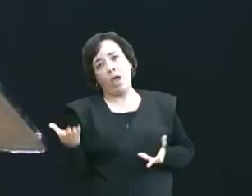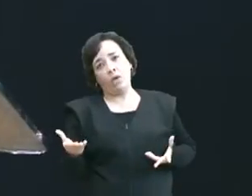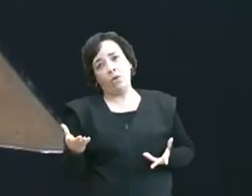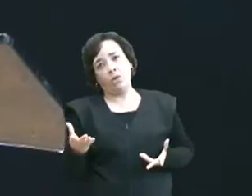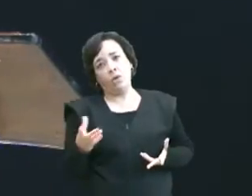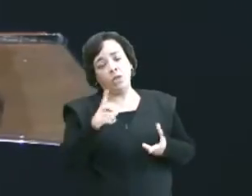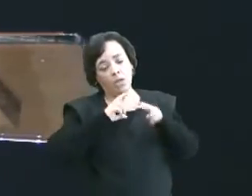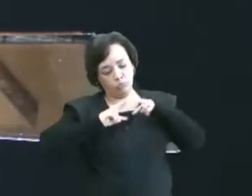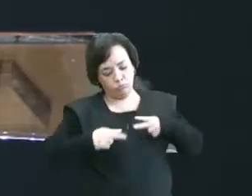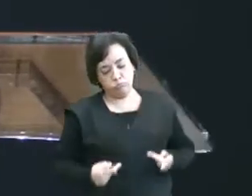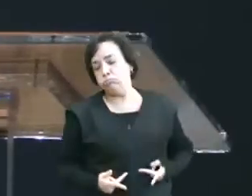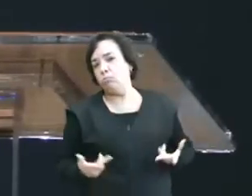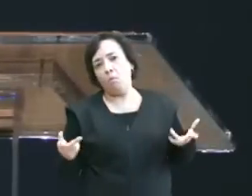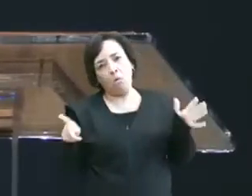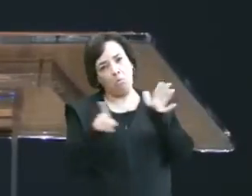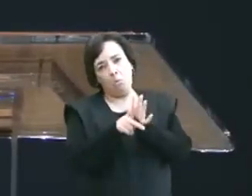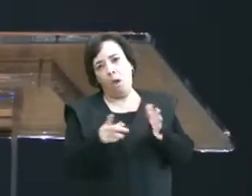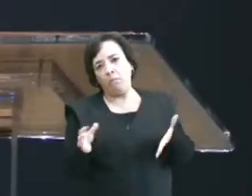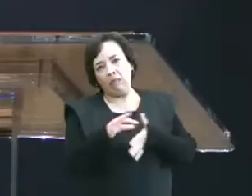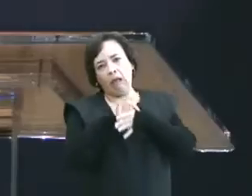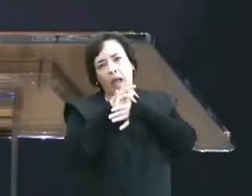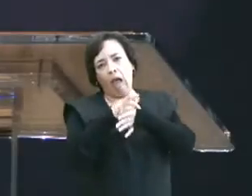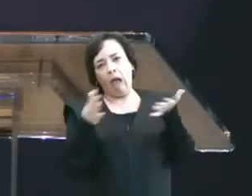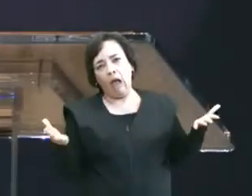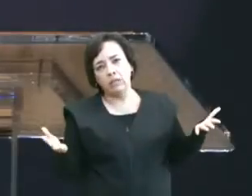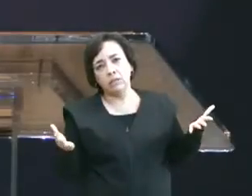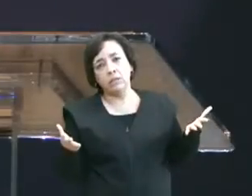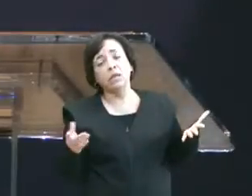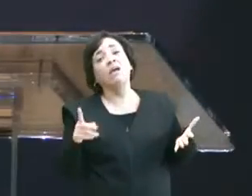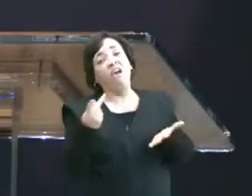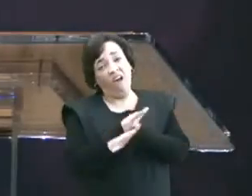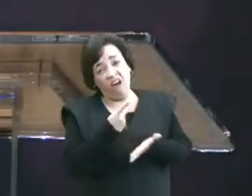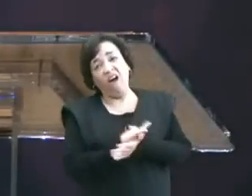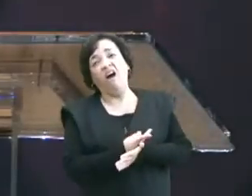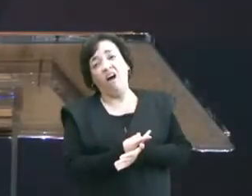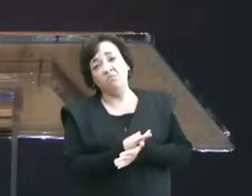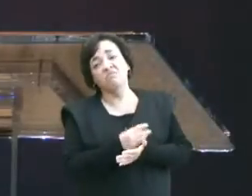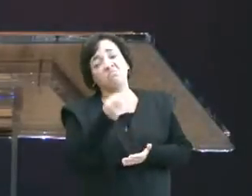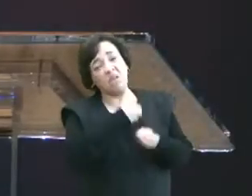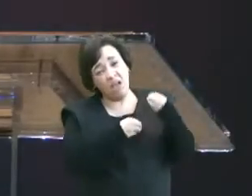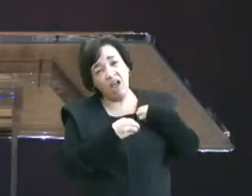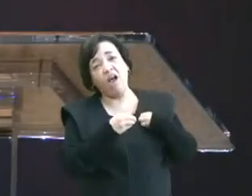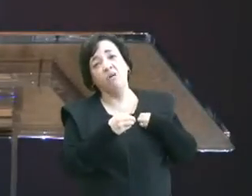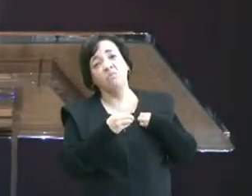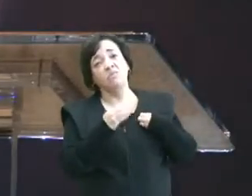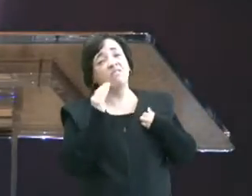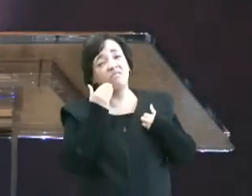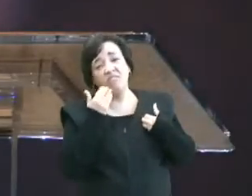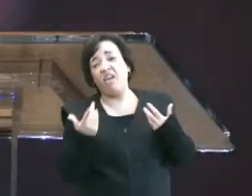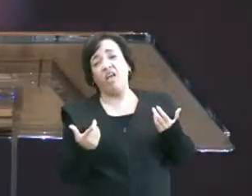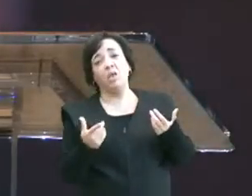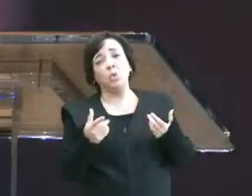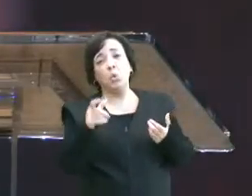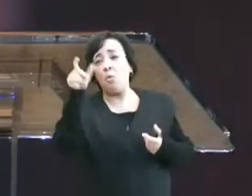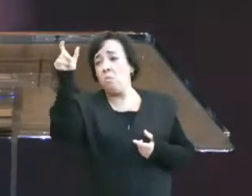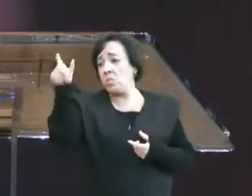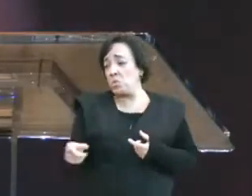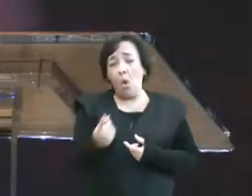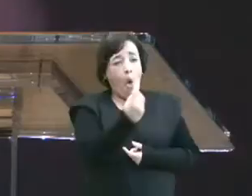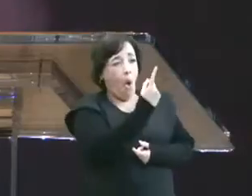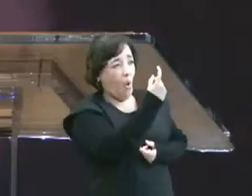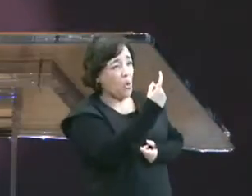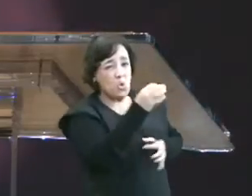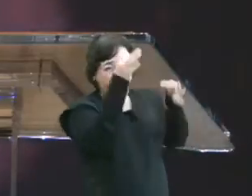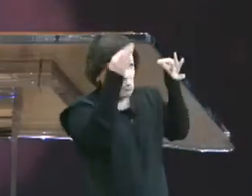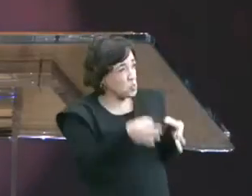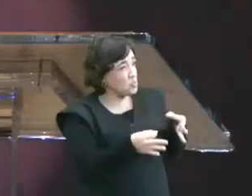temos uma natureza corrompida, e por isso falhamos, caímos, pecamos. A Bíblia diz que não há um justo sequer sobre a face